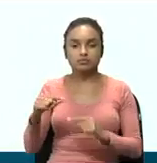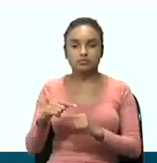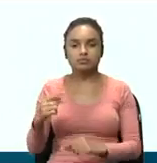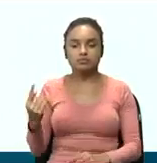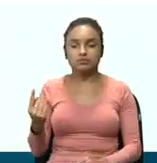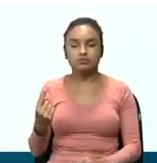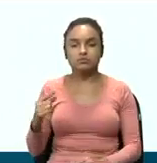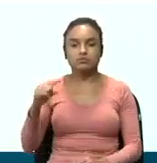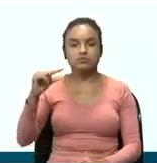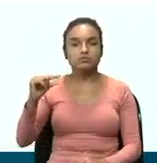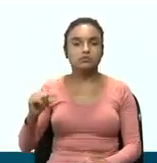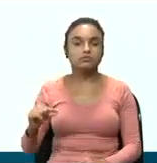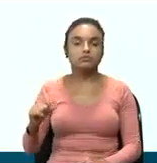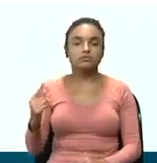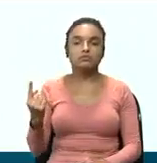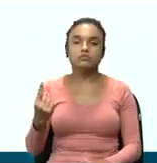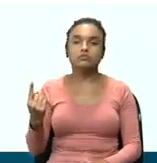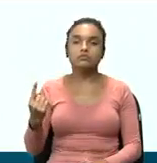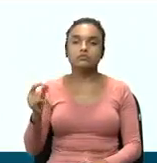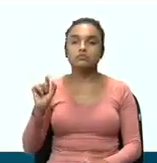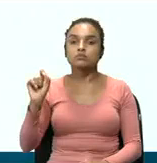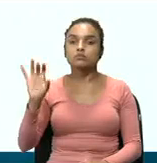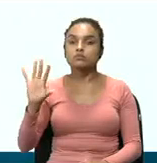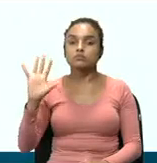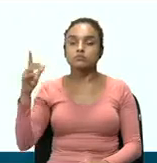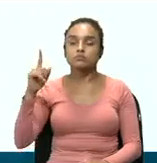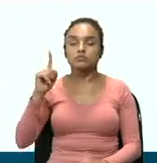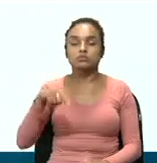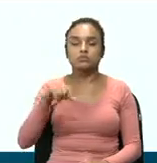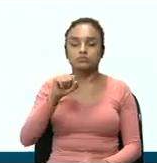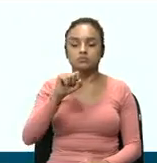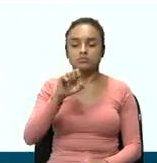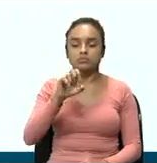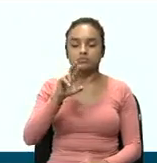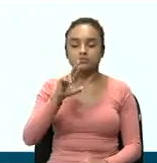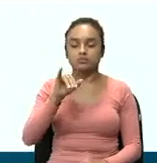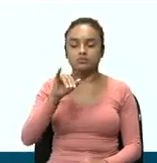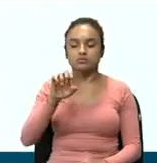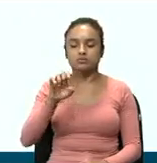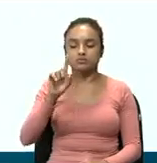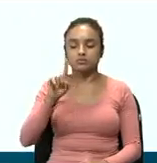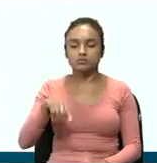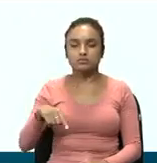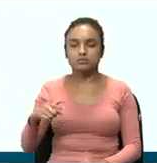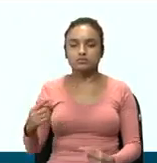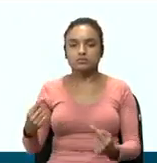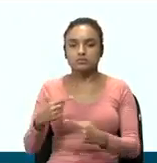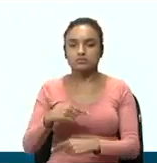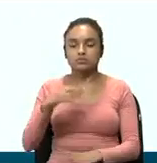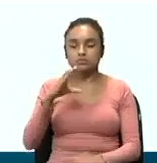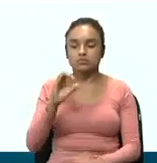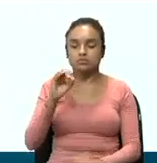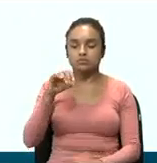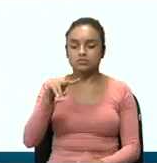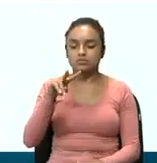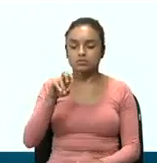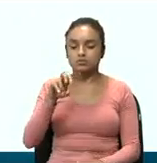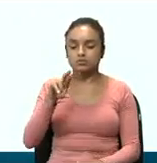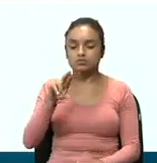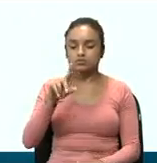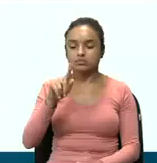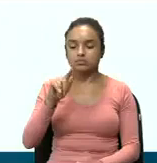ele é menor que 1, a série, no caso, ela convergiu. Ela acaba sendo uma